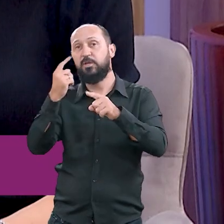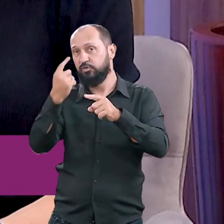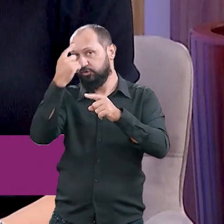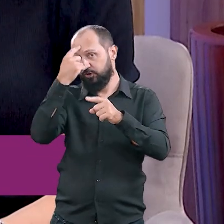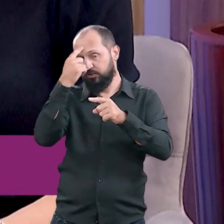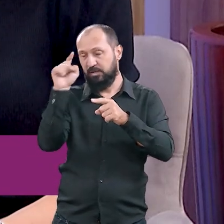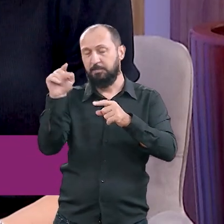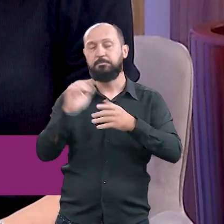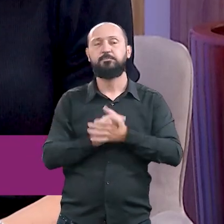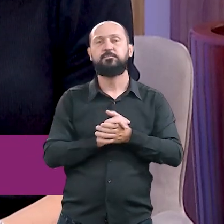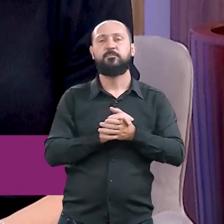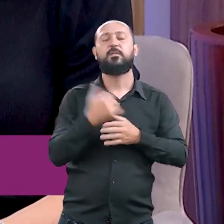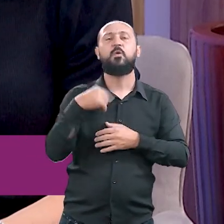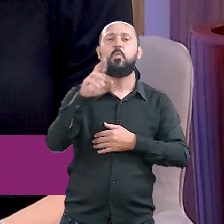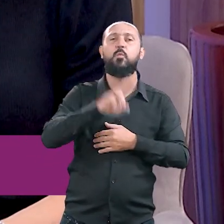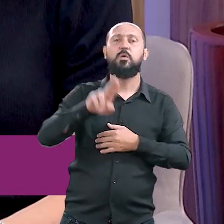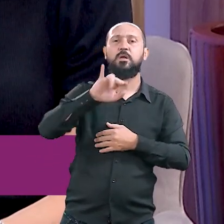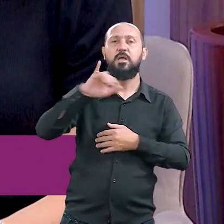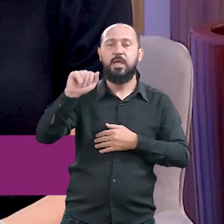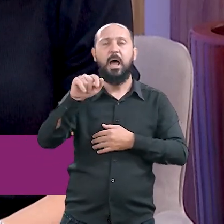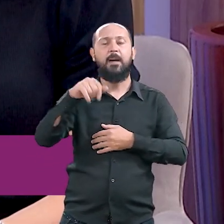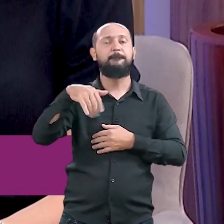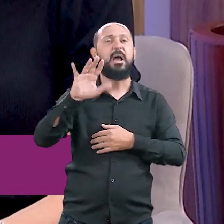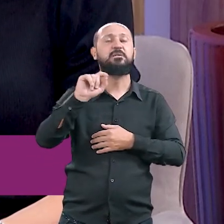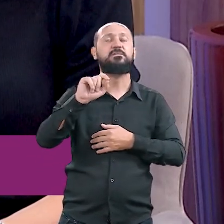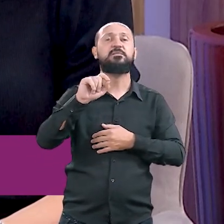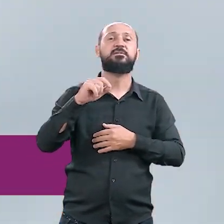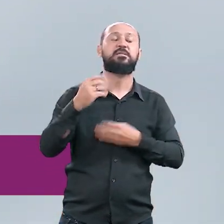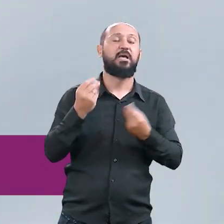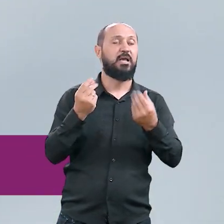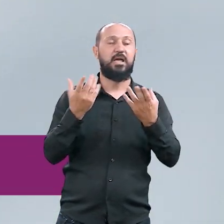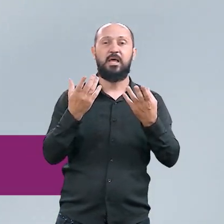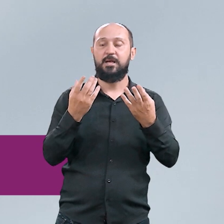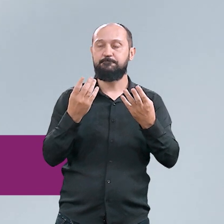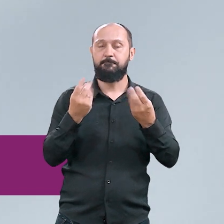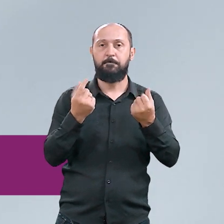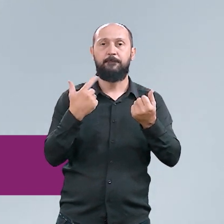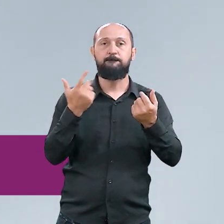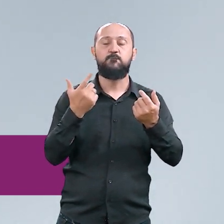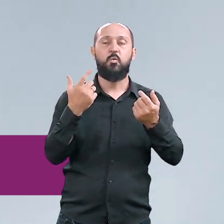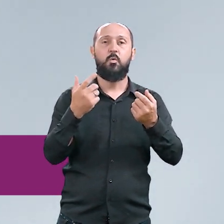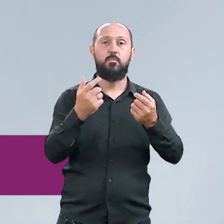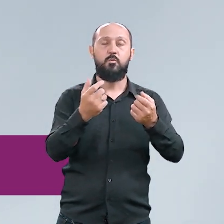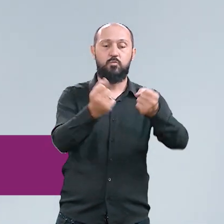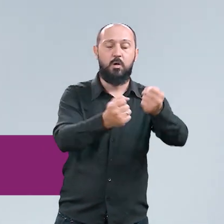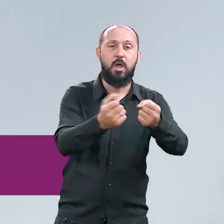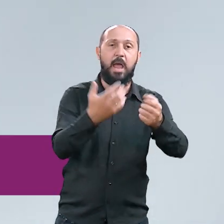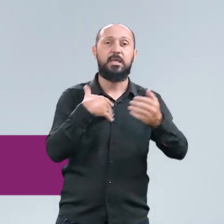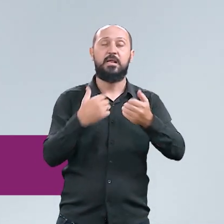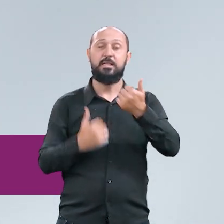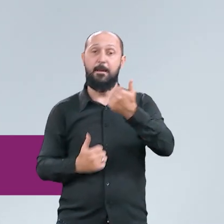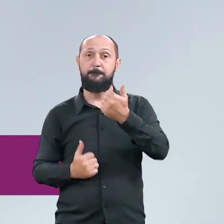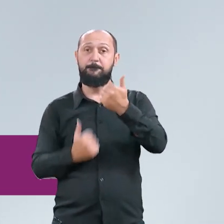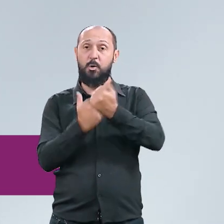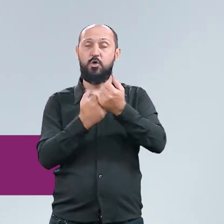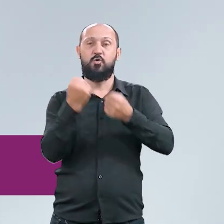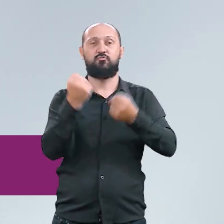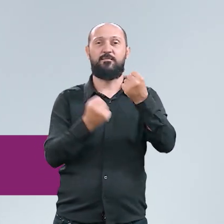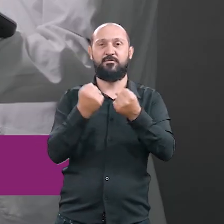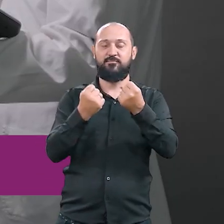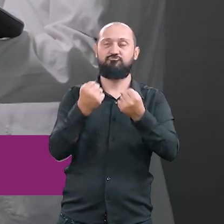pessoa, né? Exato. Personificado. Muito longe disso, são várias empresas diferentes, usando tecnologias diferentes, disponibilizando aplicativos para a gente